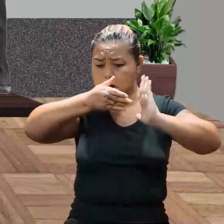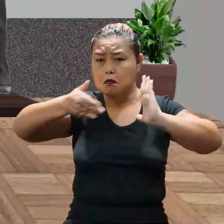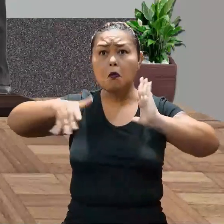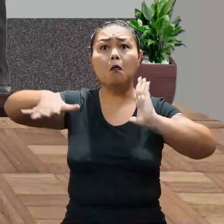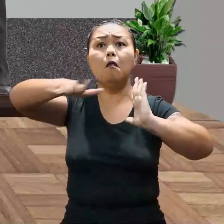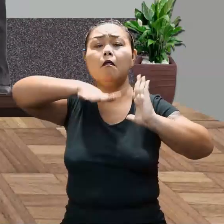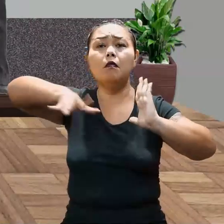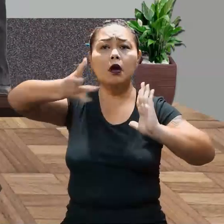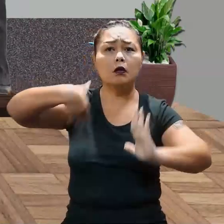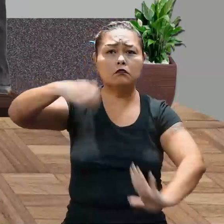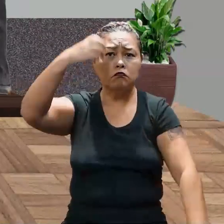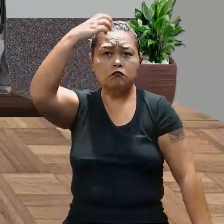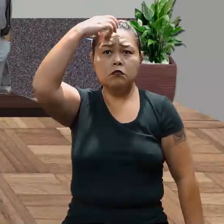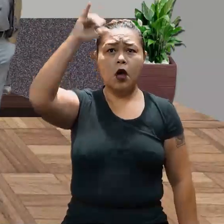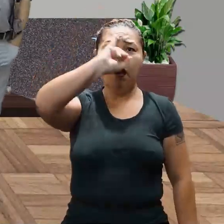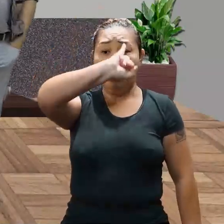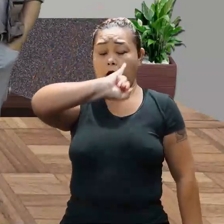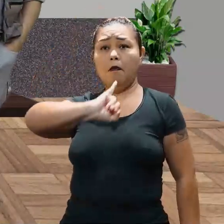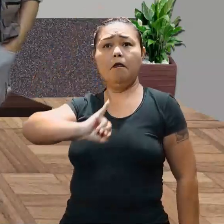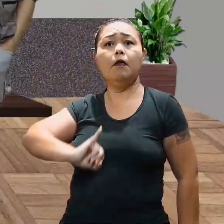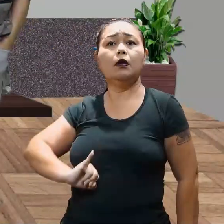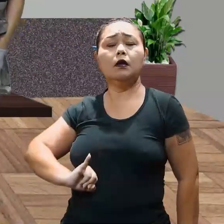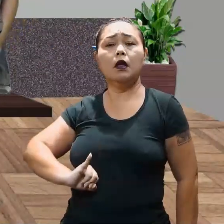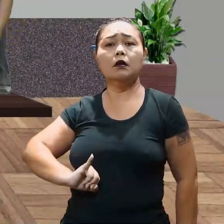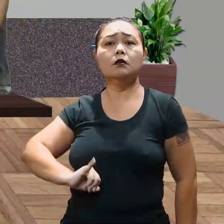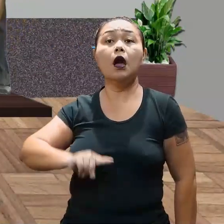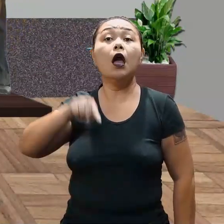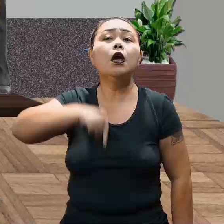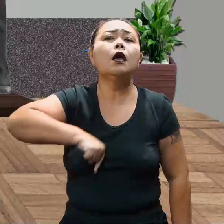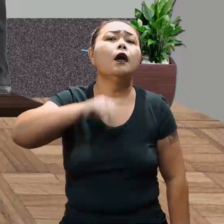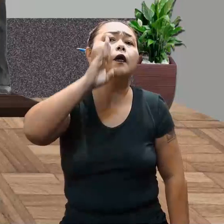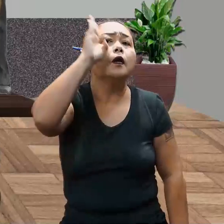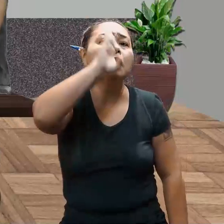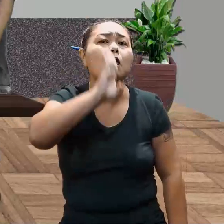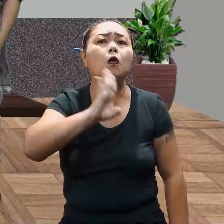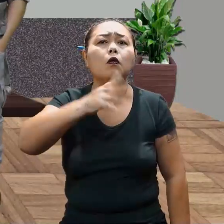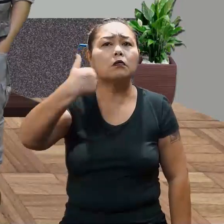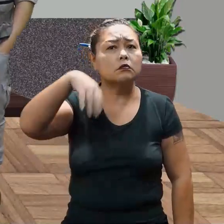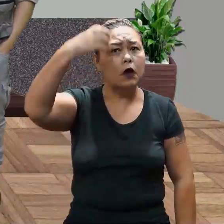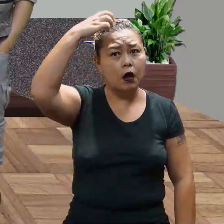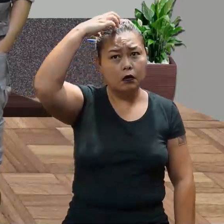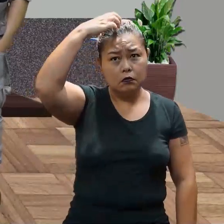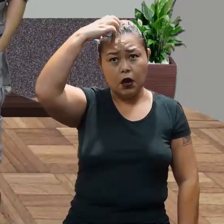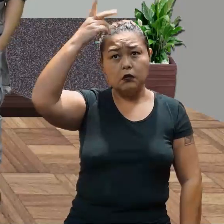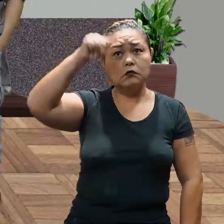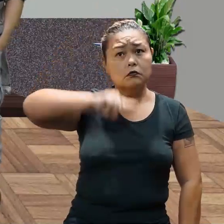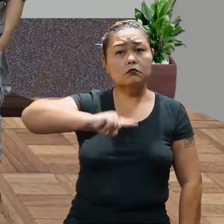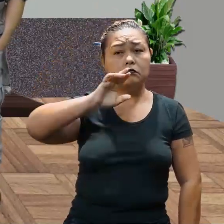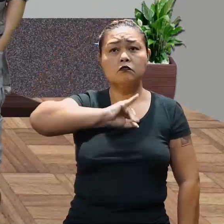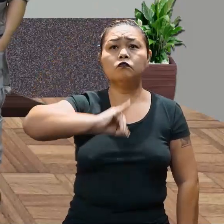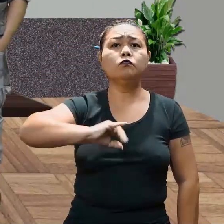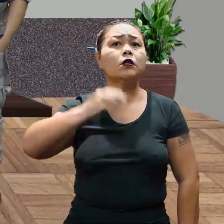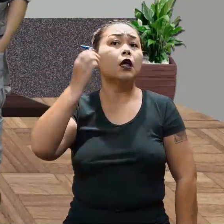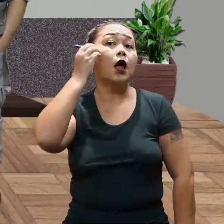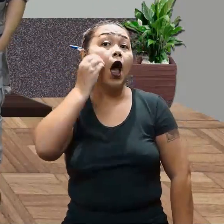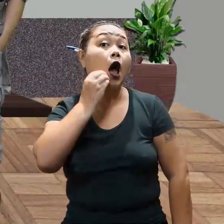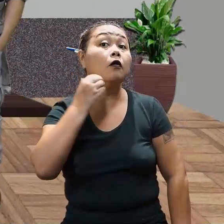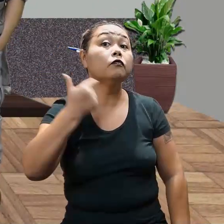mundo. E o Brasil imperial, que ainda estava em Dom Pedro